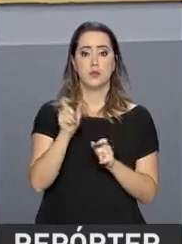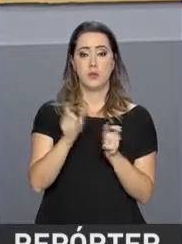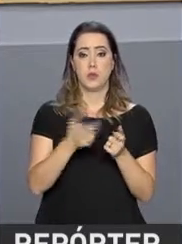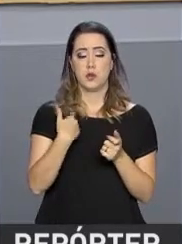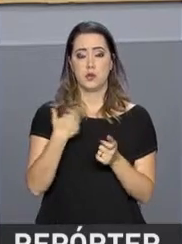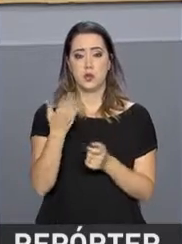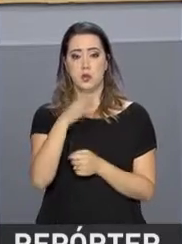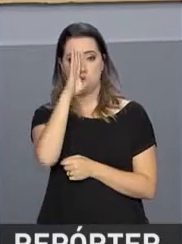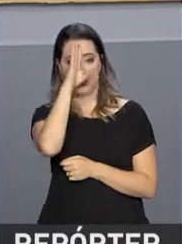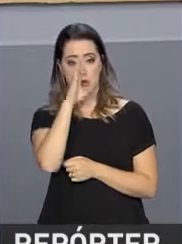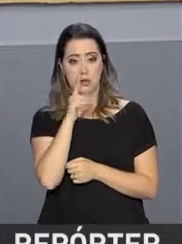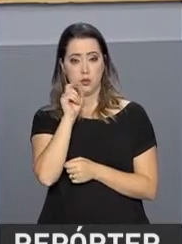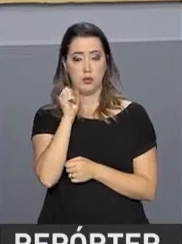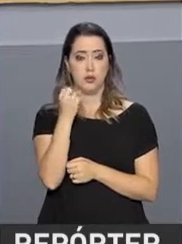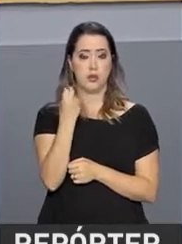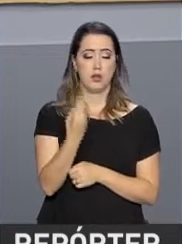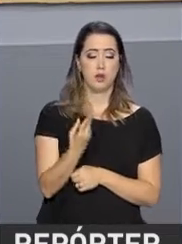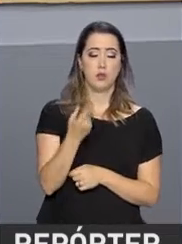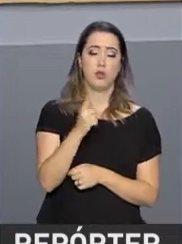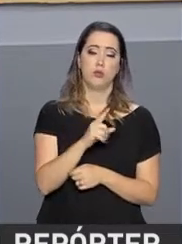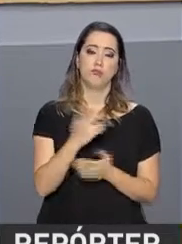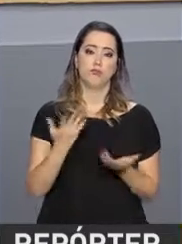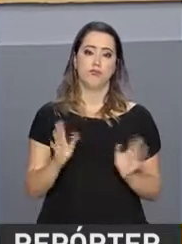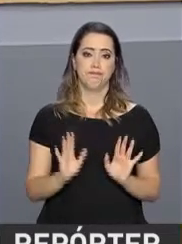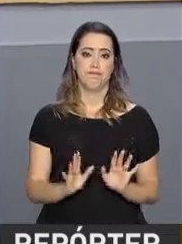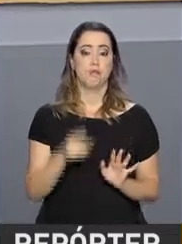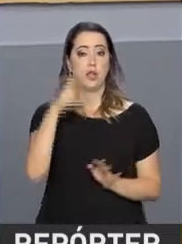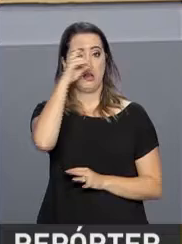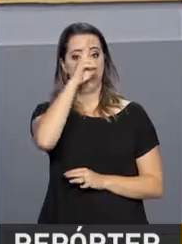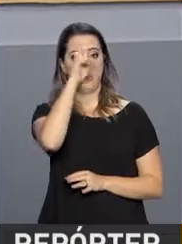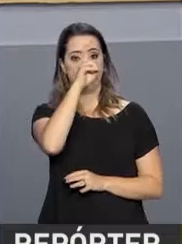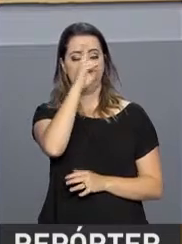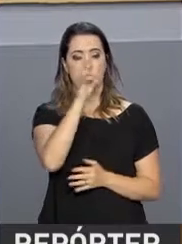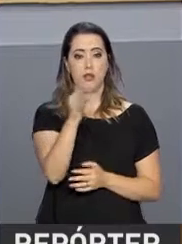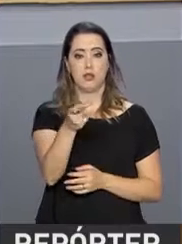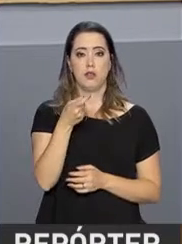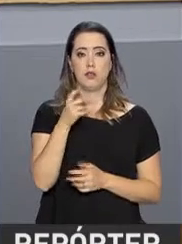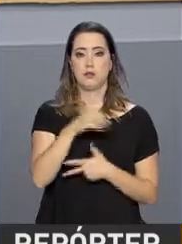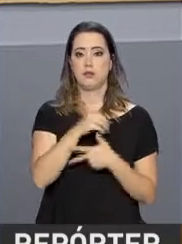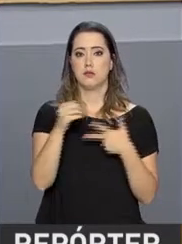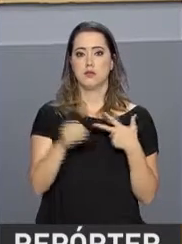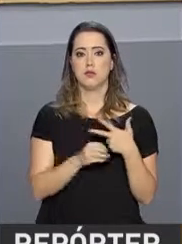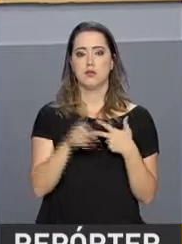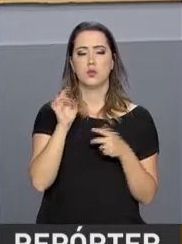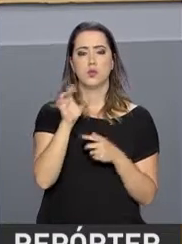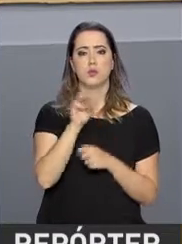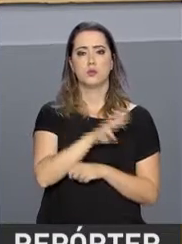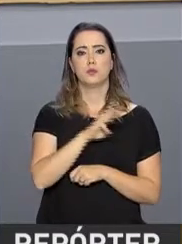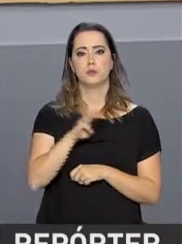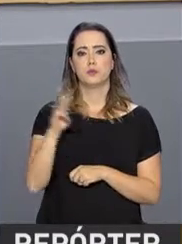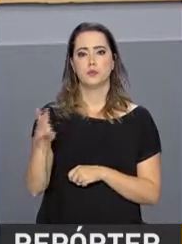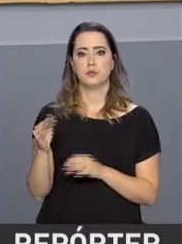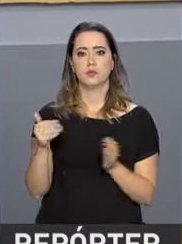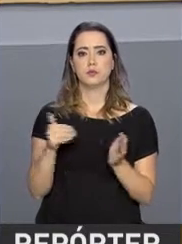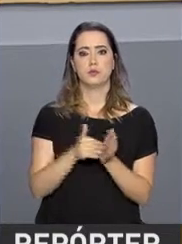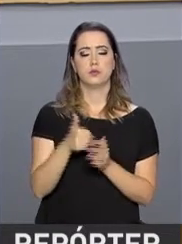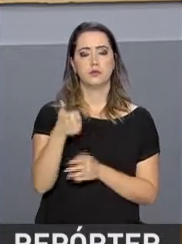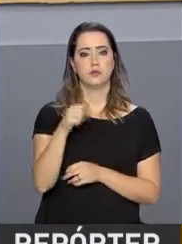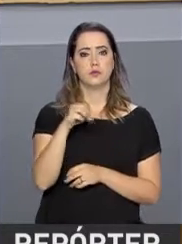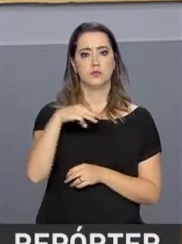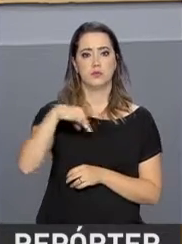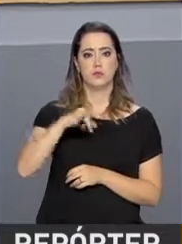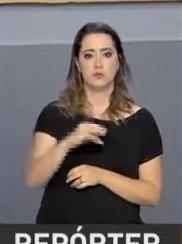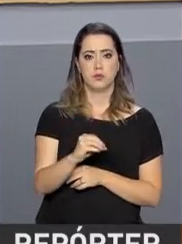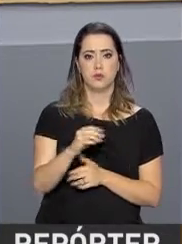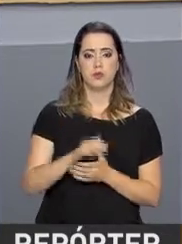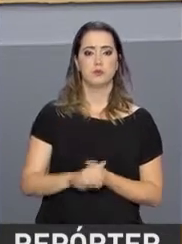participante pedir ou não a isenção da taxa lembrando que as inscrições no enem são feitas exclusivamente pela internet e vão até